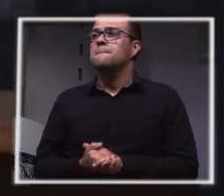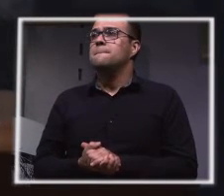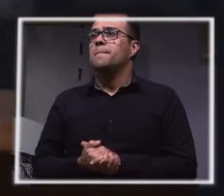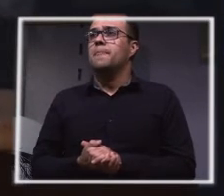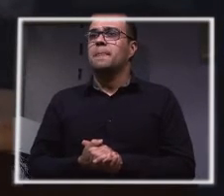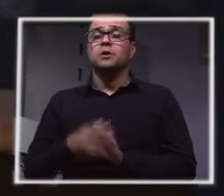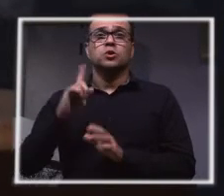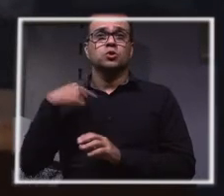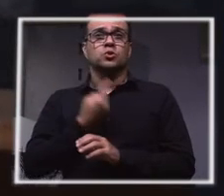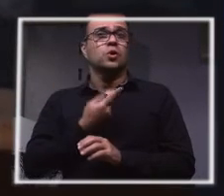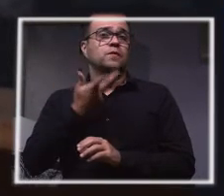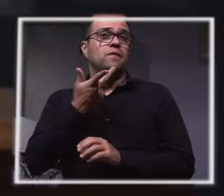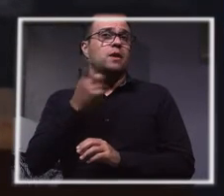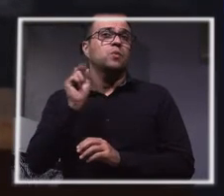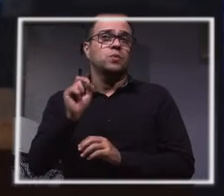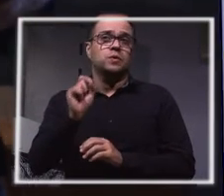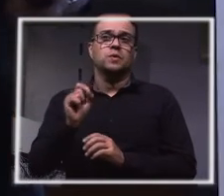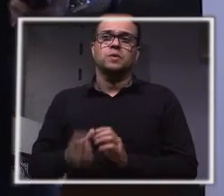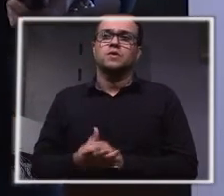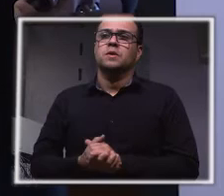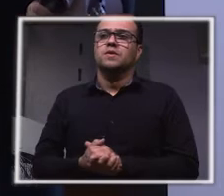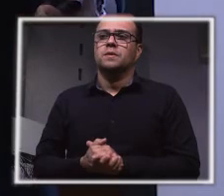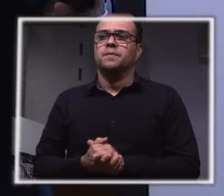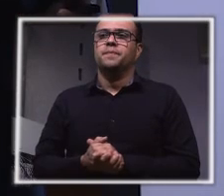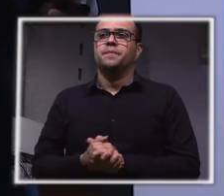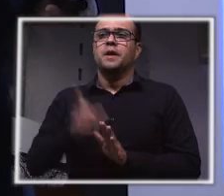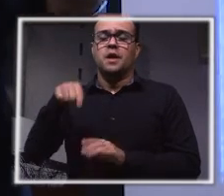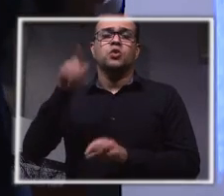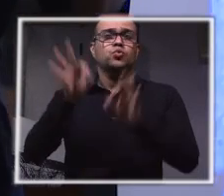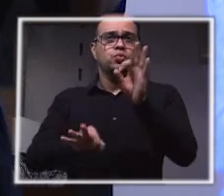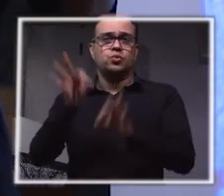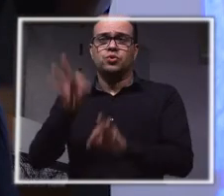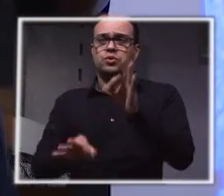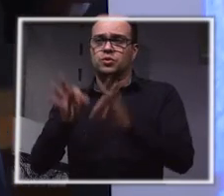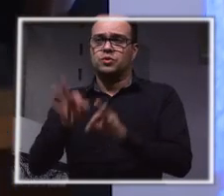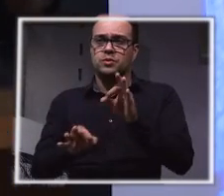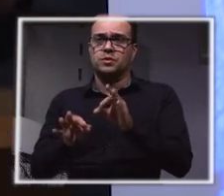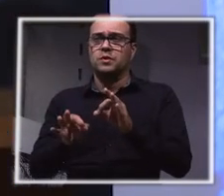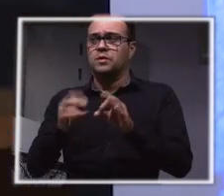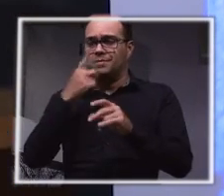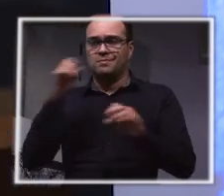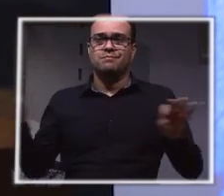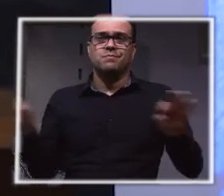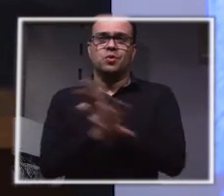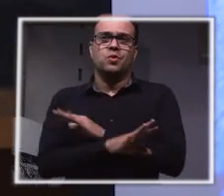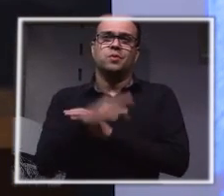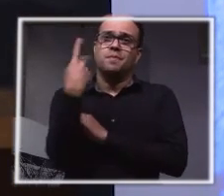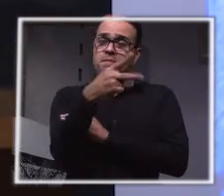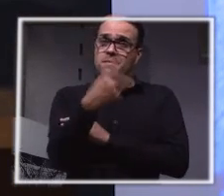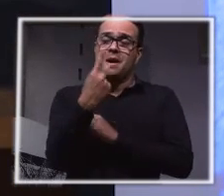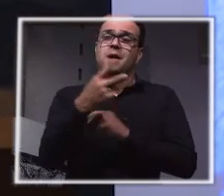Nós dizemos que se trata de uma justiça realizada para a